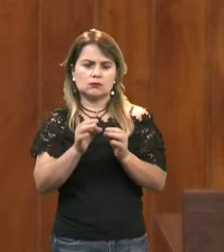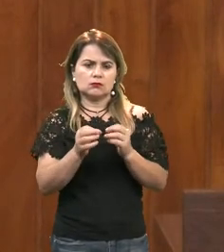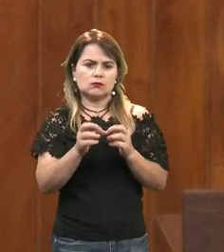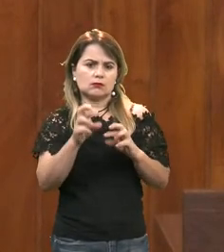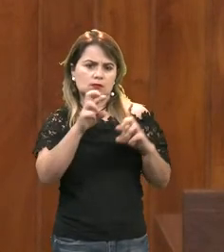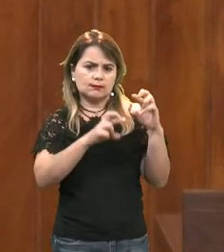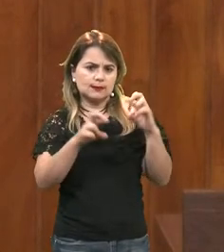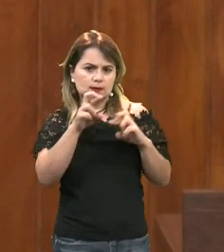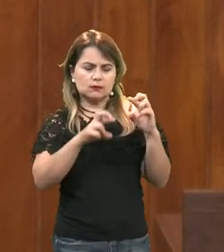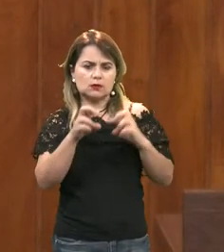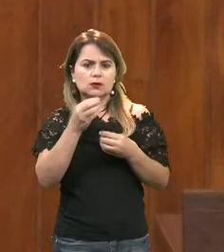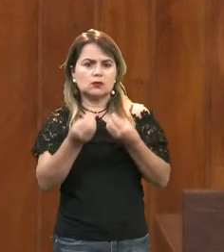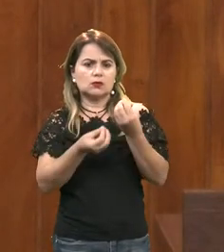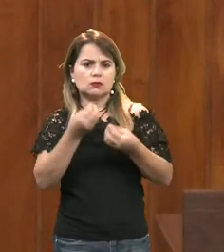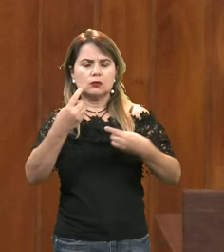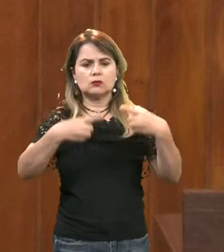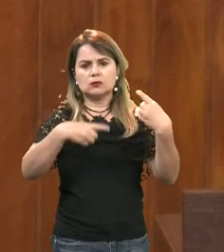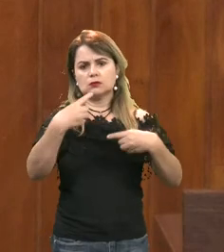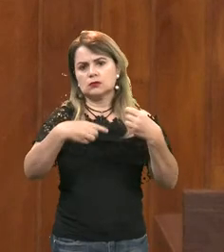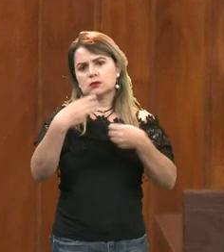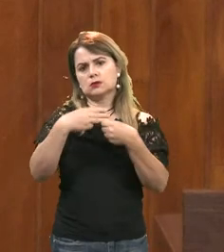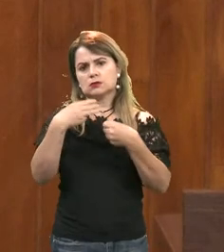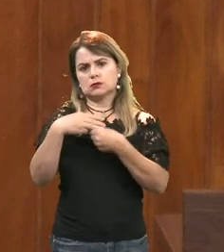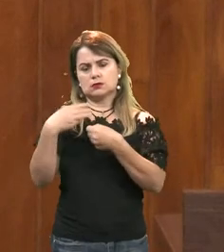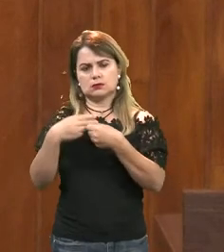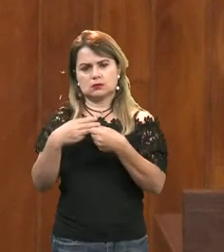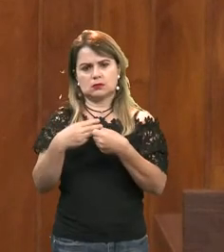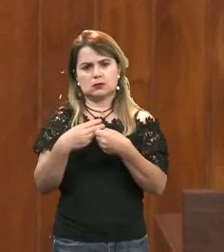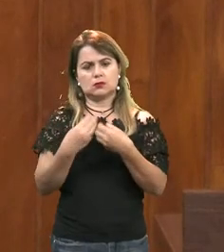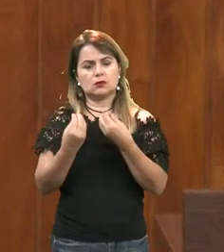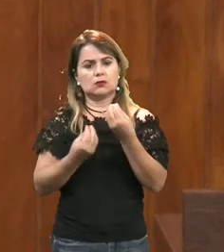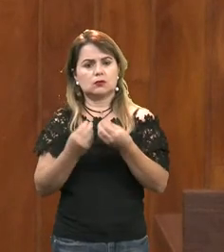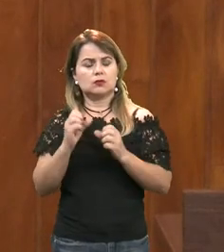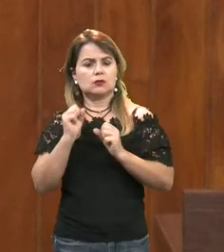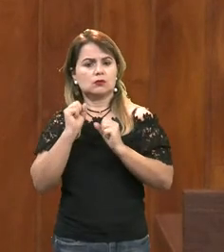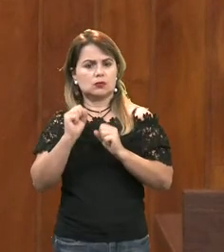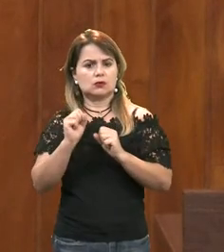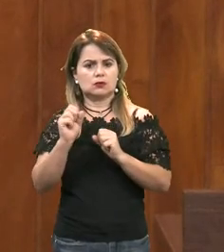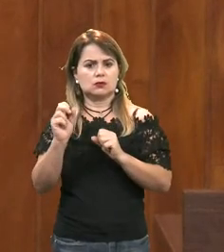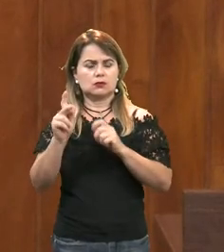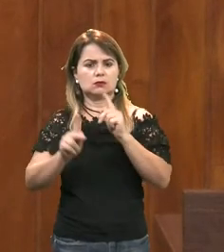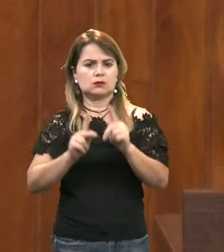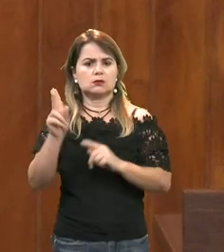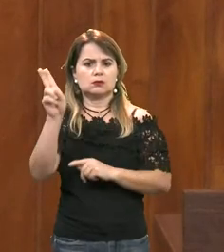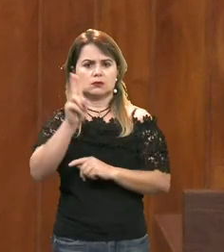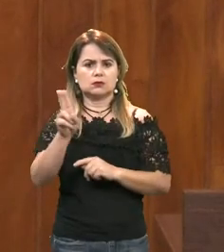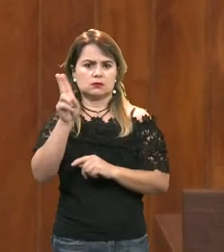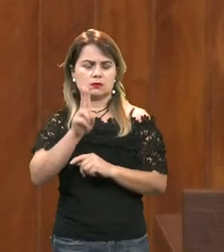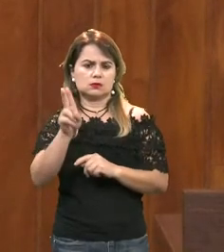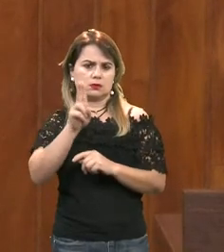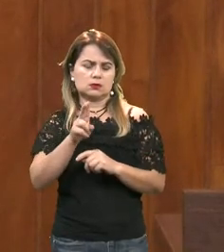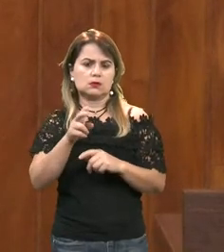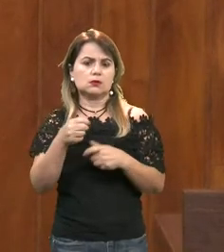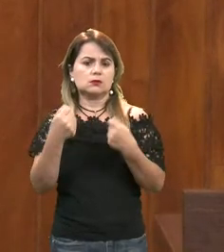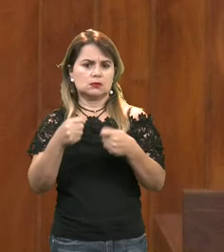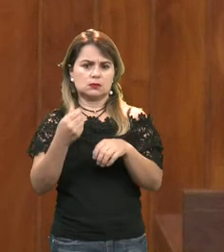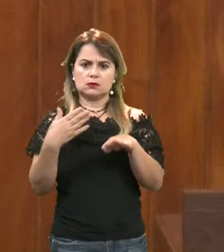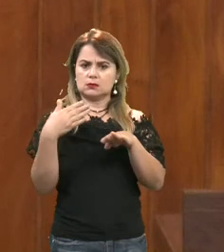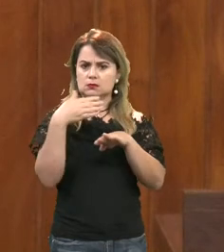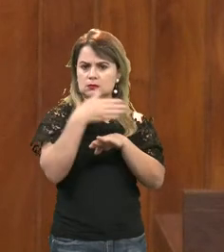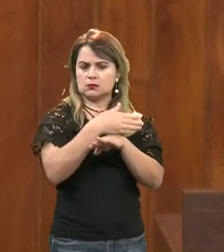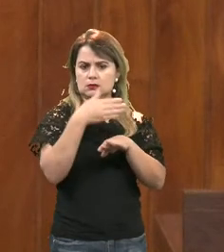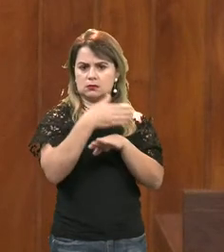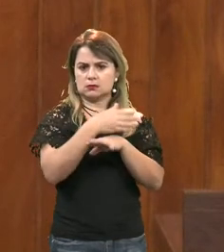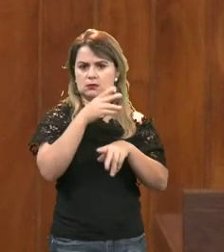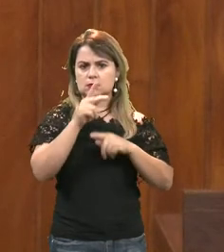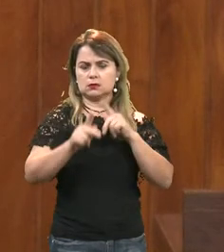avaliação da política municipal de uso medicinal da cannabis de forma participativa,